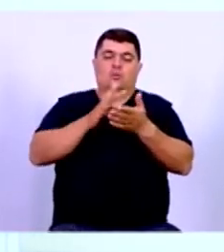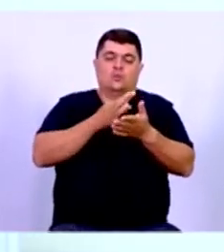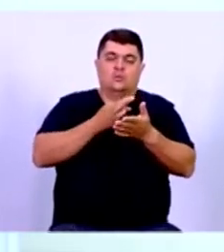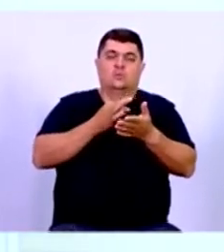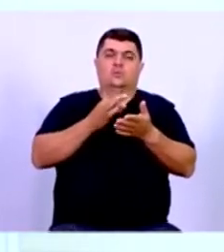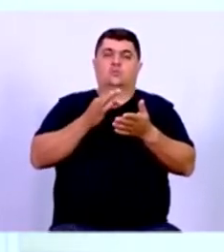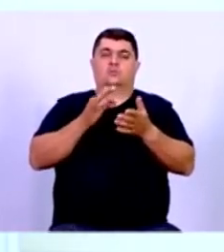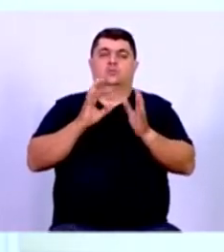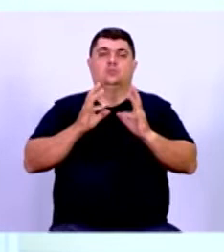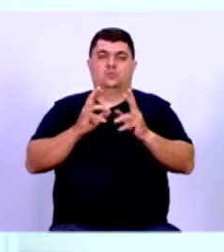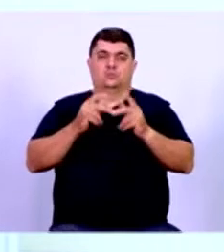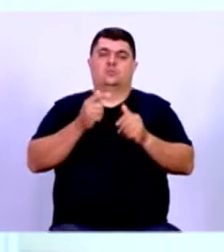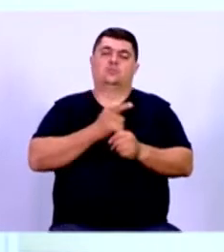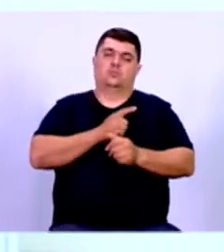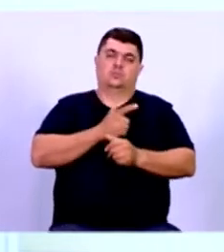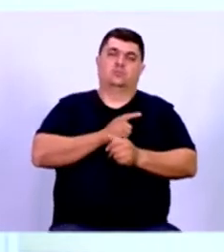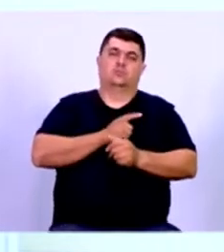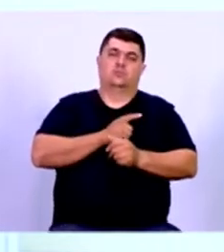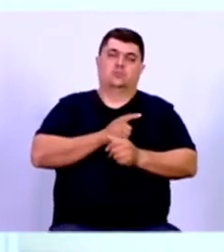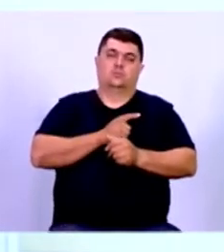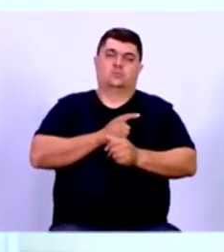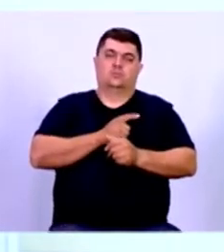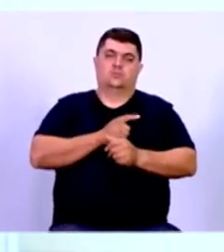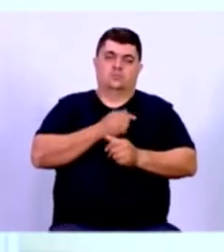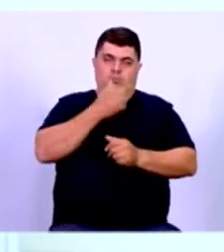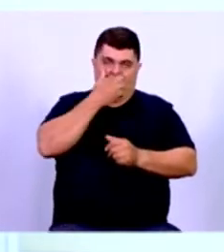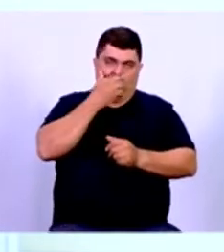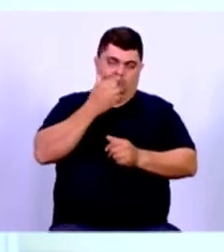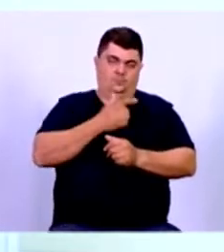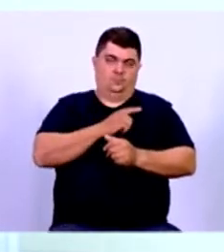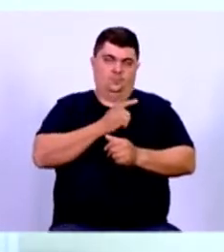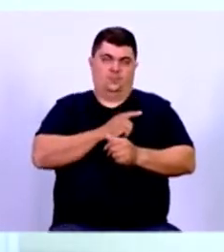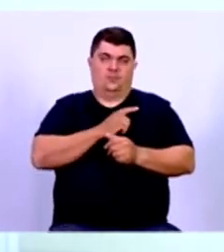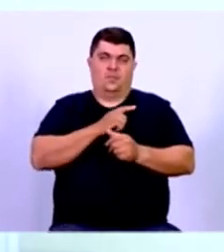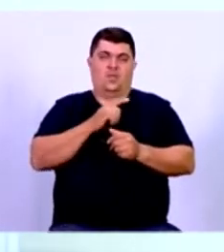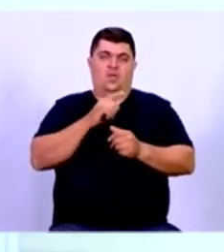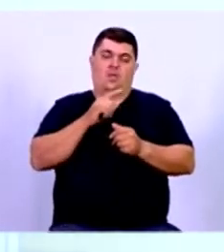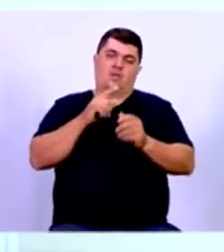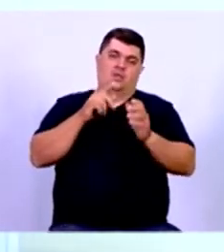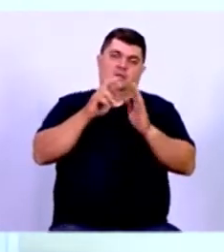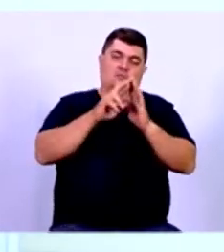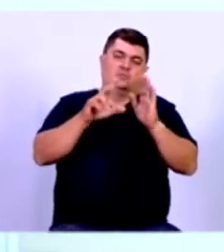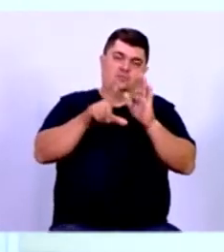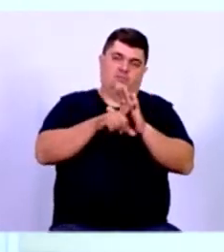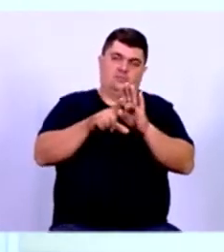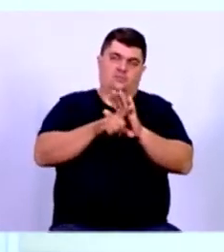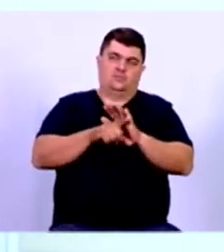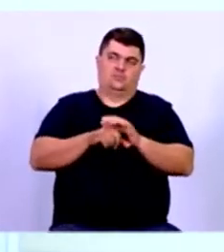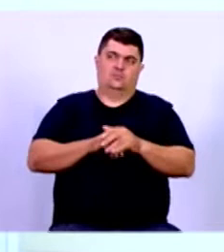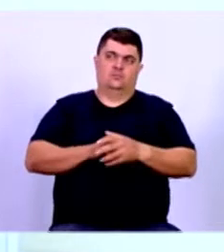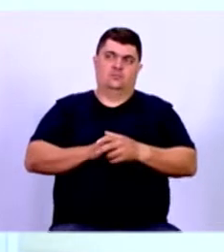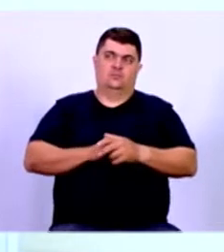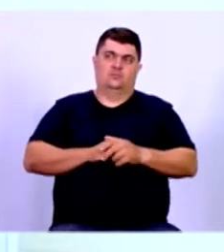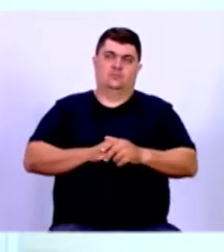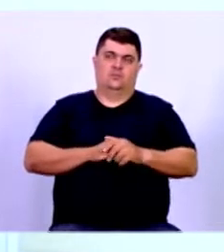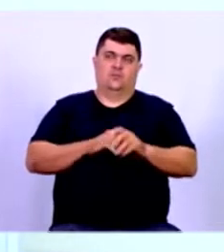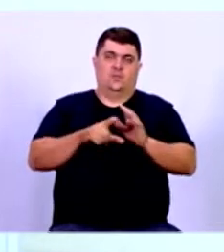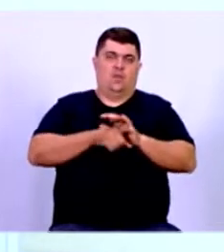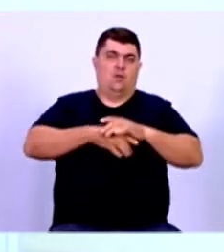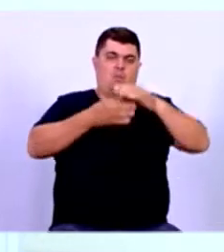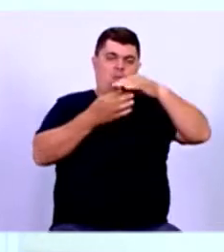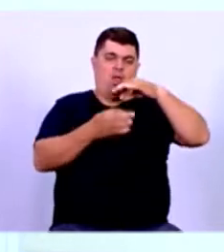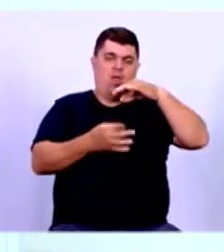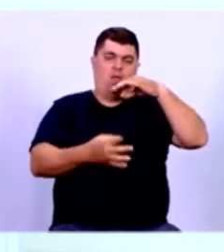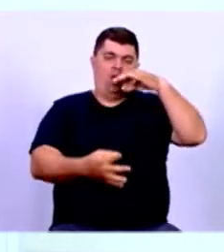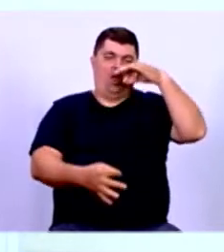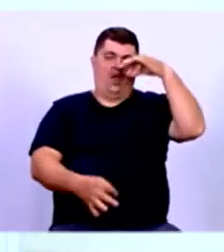matrícula. Então, todos esses procedimentos que nós vamos ver durante a aula estão aparados nessa legislação. Vejam que é uma legislação extensa